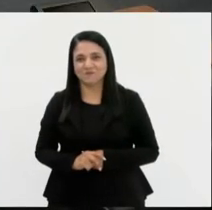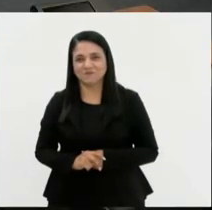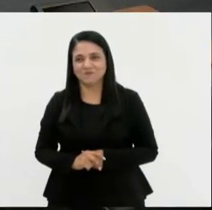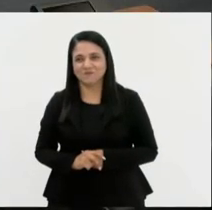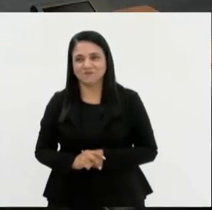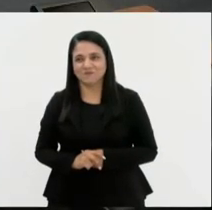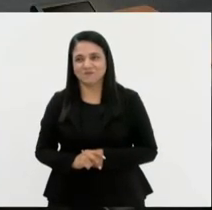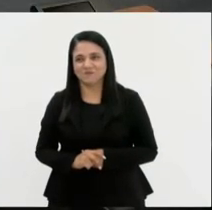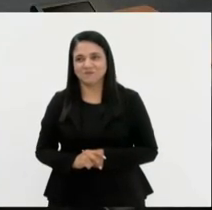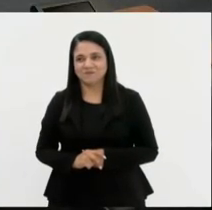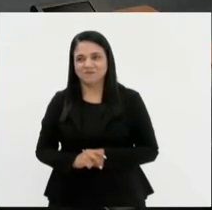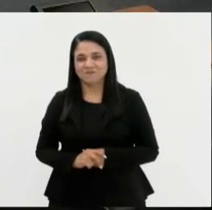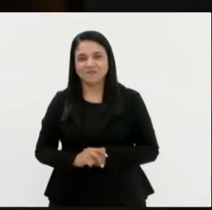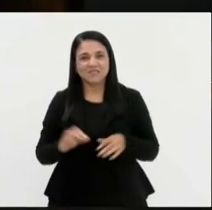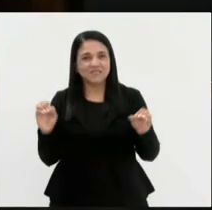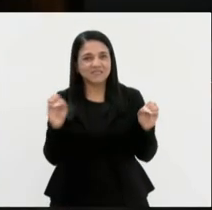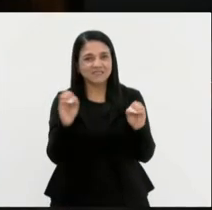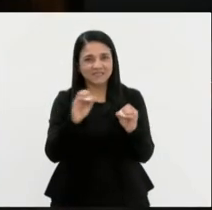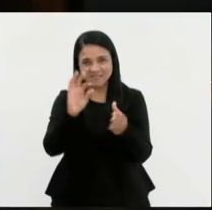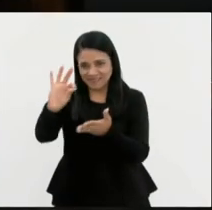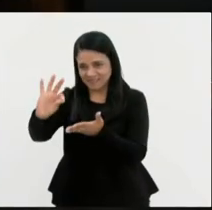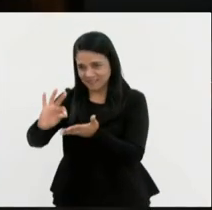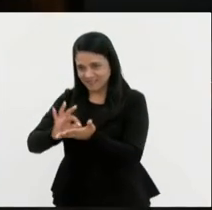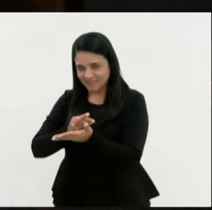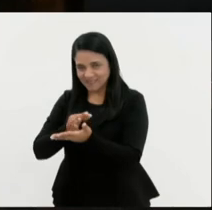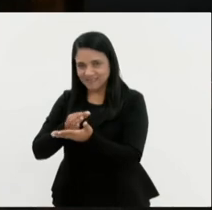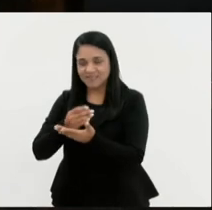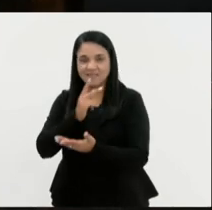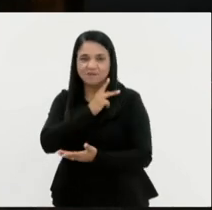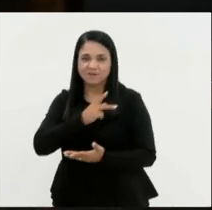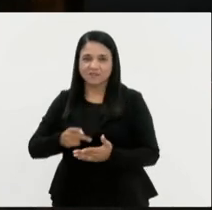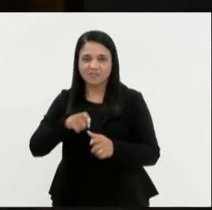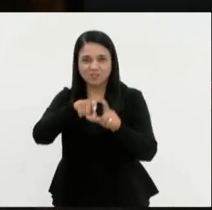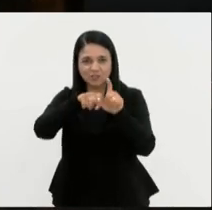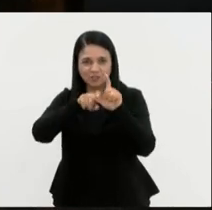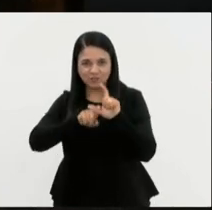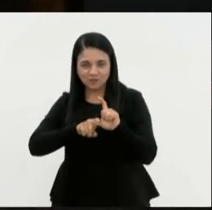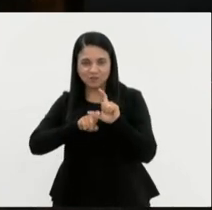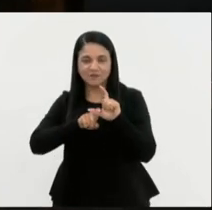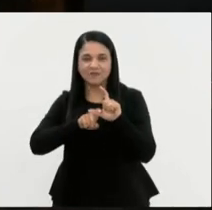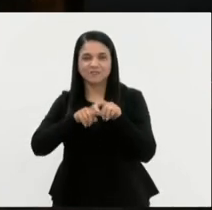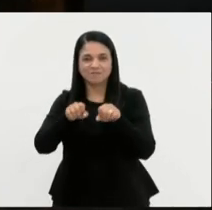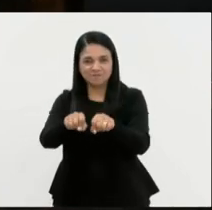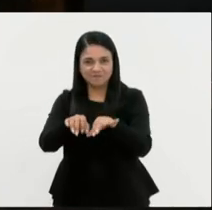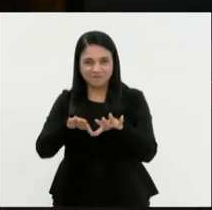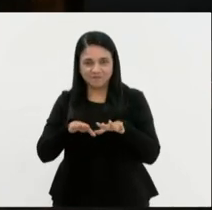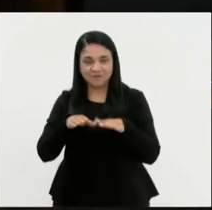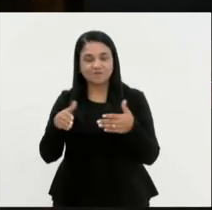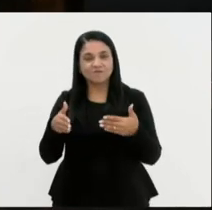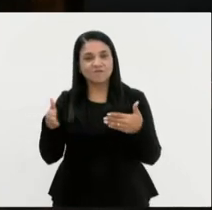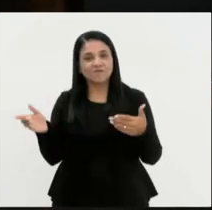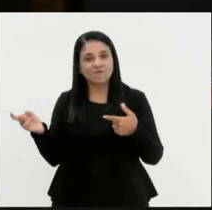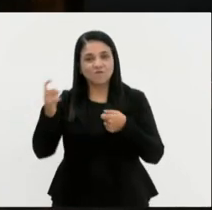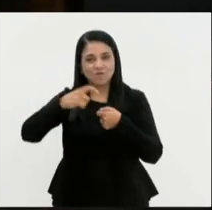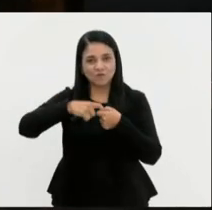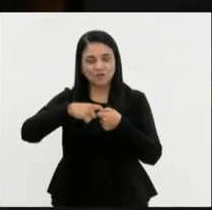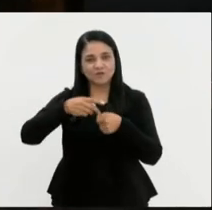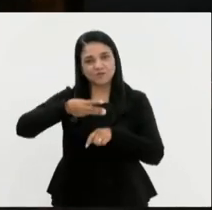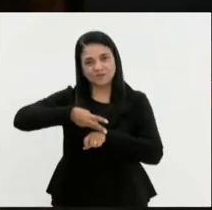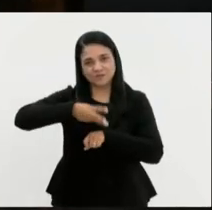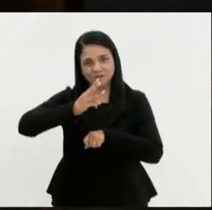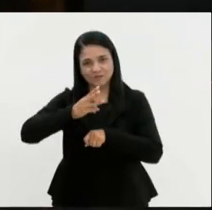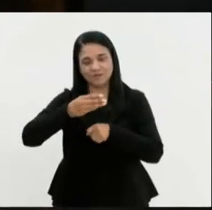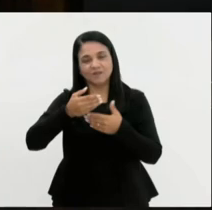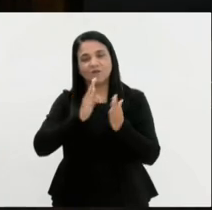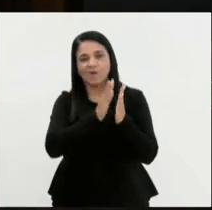obrigado não havendo mais orador inscrito a presidência suspende a sessão até às 15 horas quando retornaremos com a